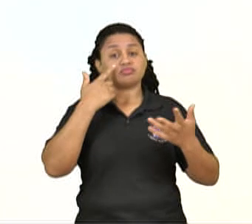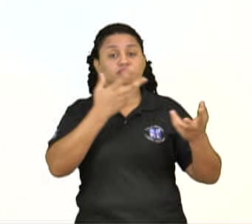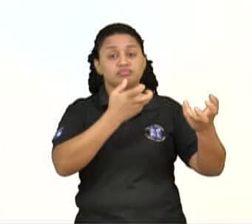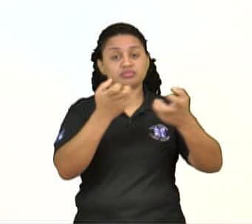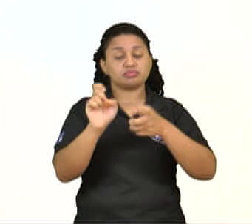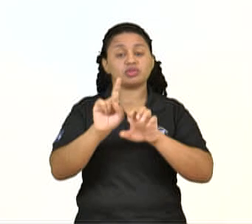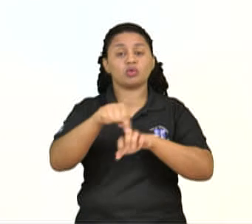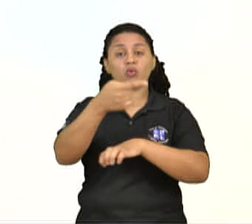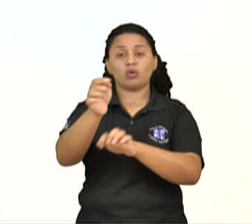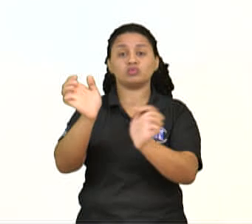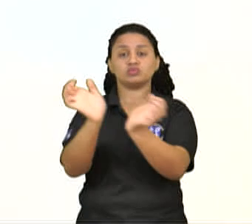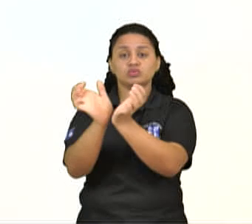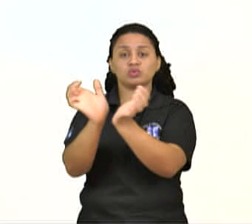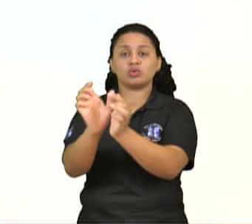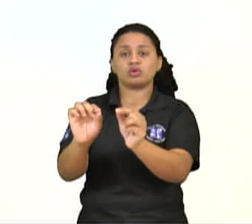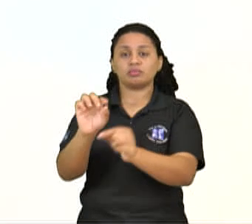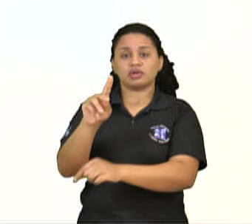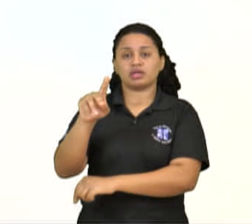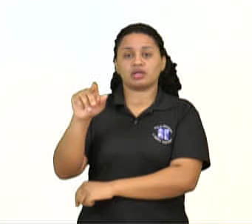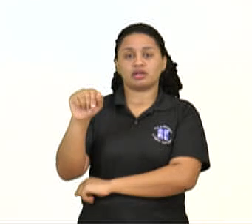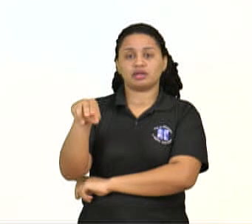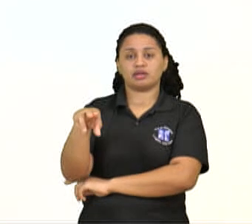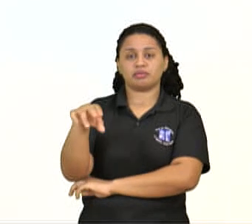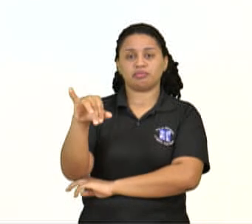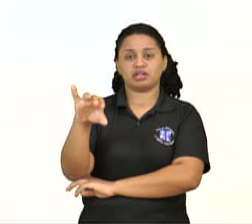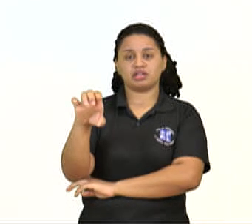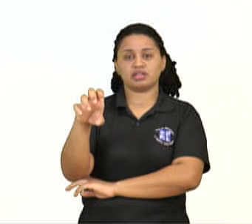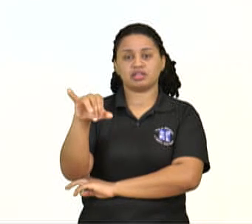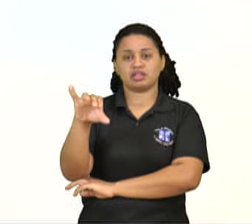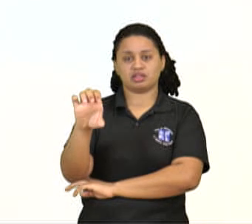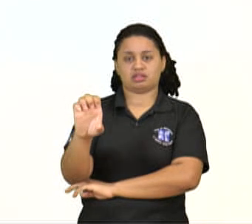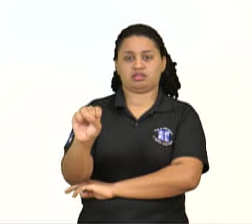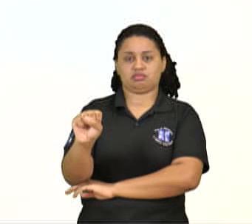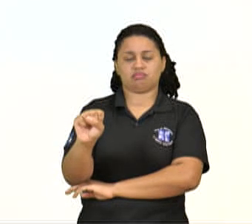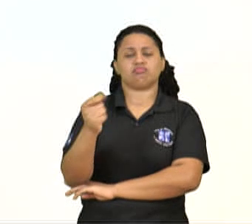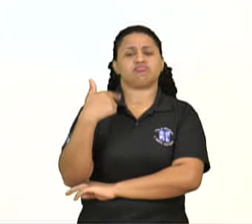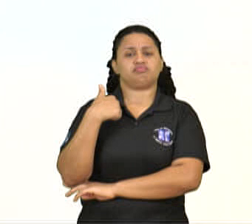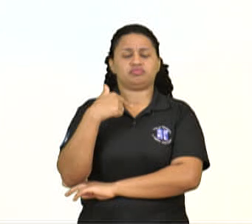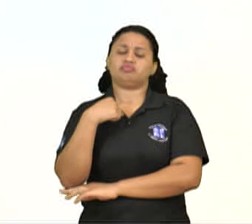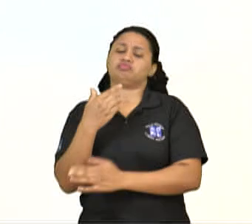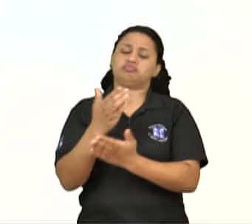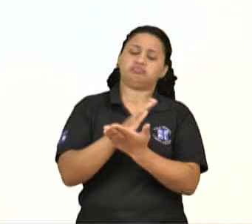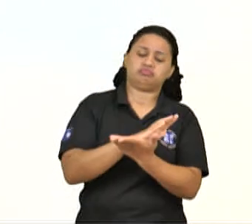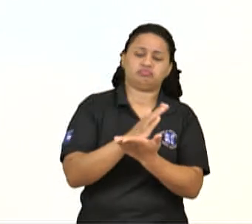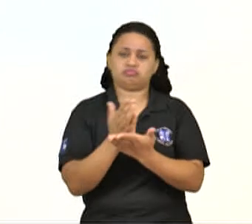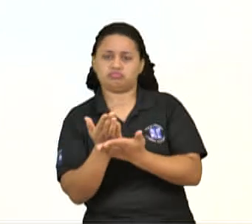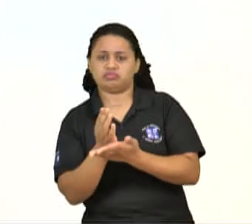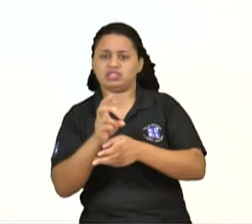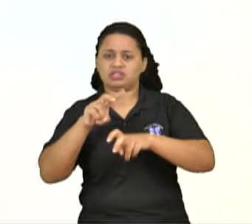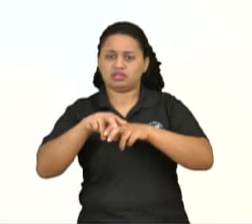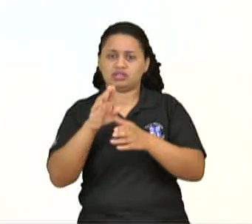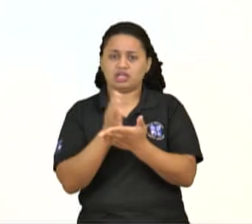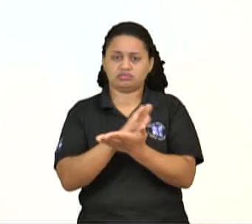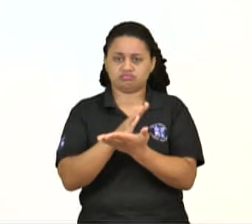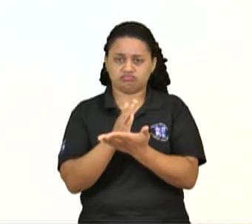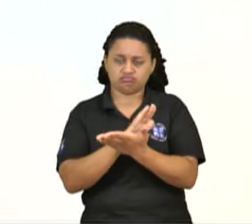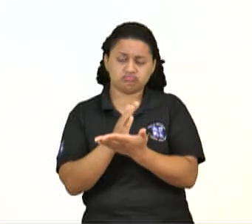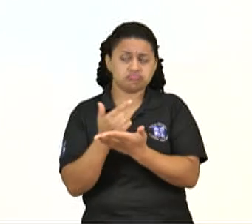da planície, que eles atendiam aos interesses que lhes conviam. Sentavam-se ao centro e se